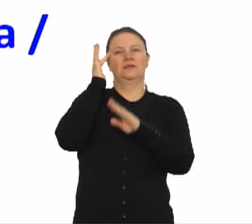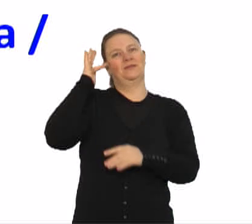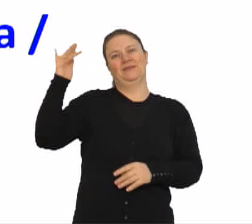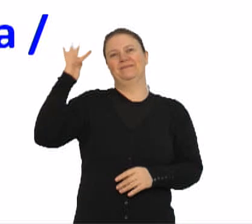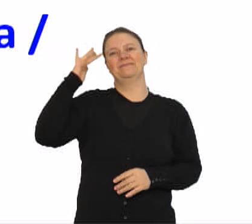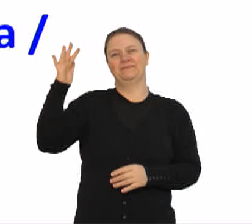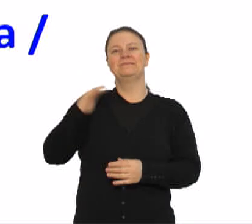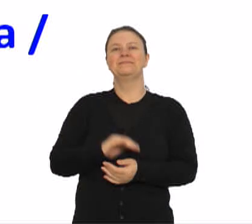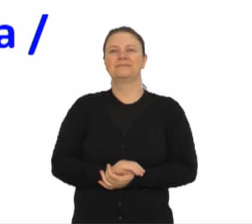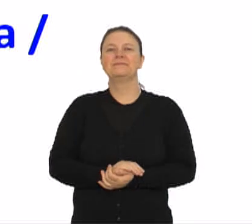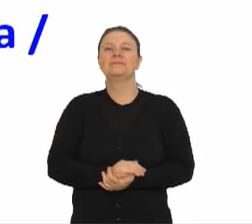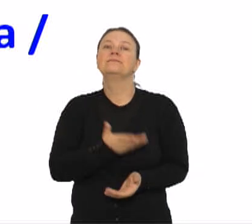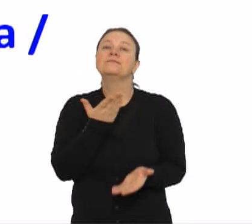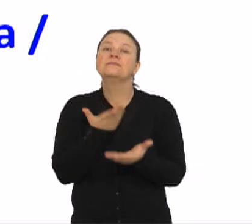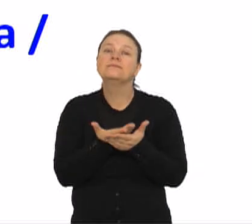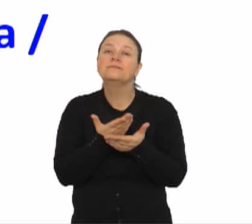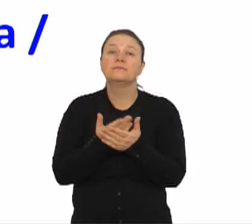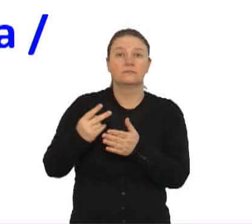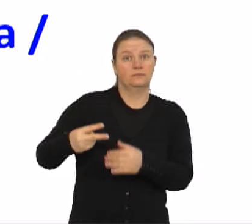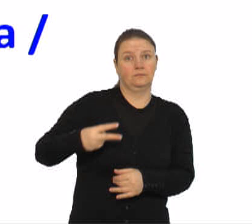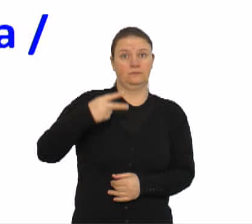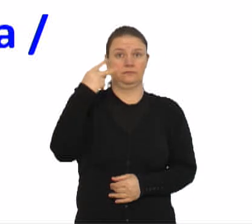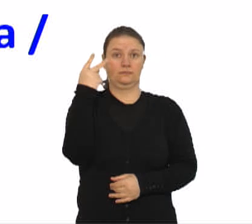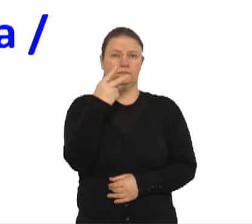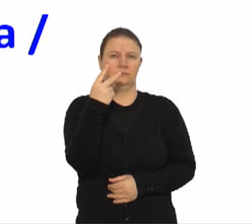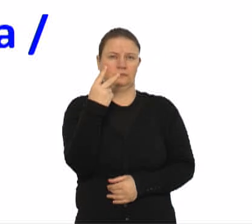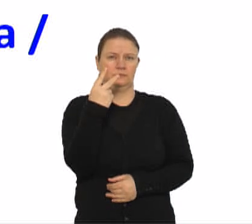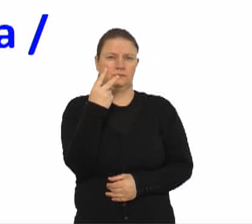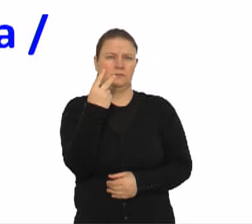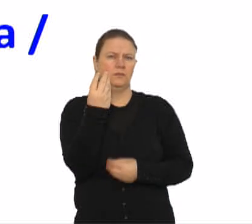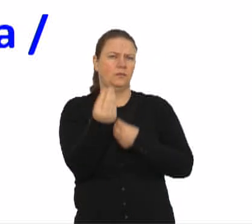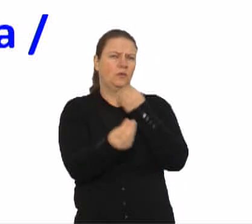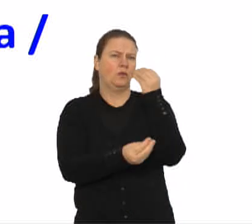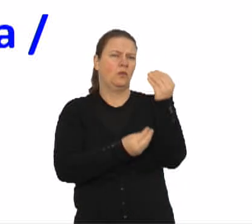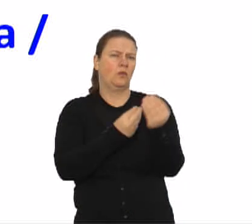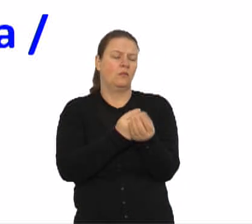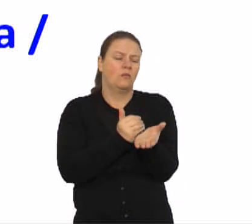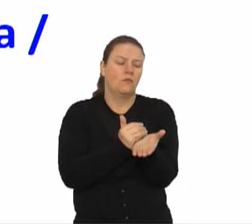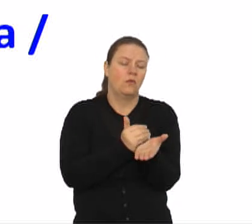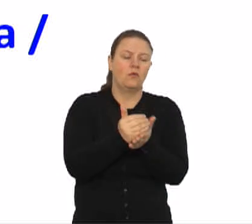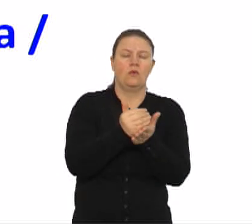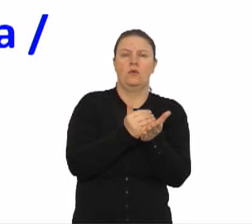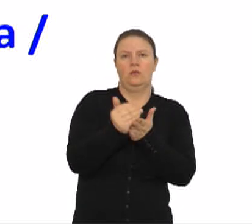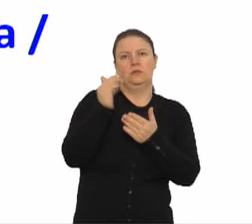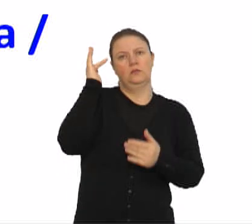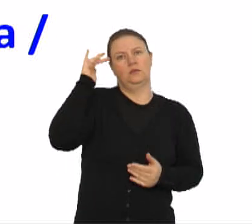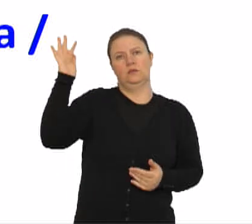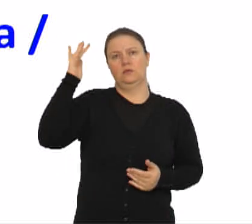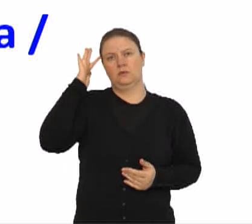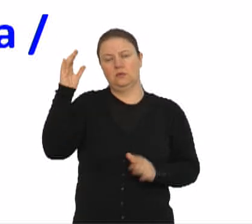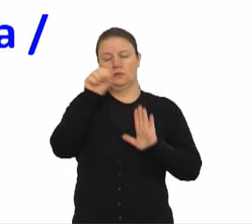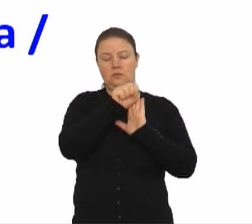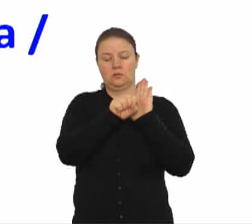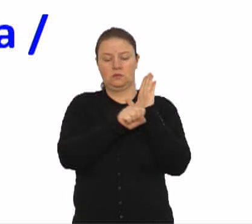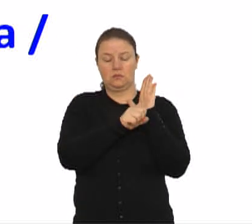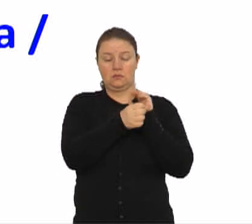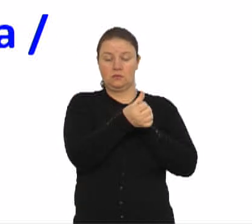Na aula 2, as origens da filosofia. O surgimento da filosofia no século